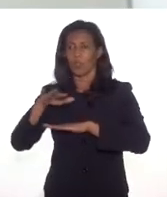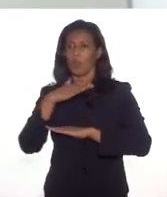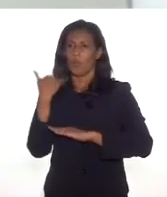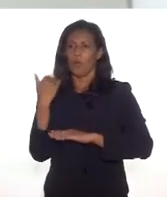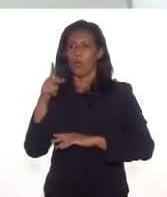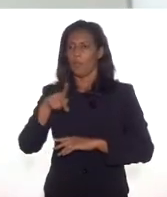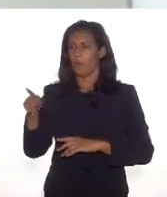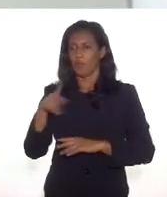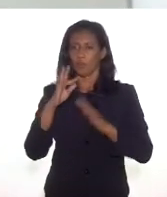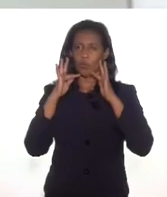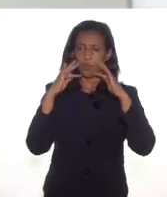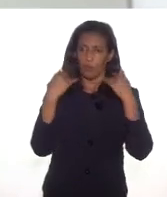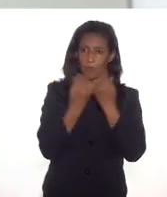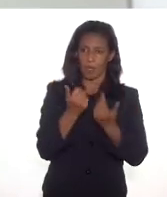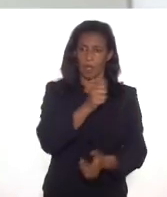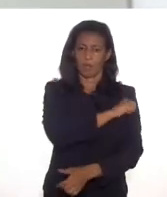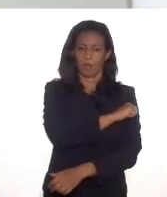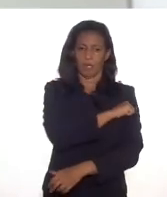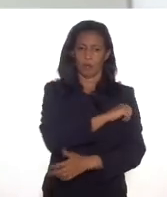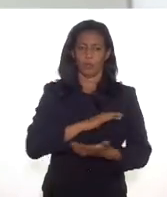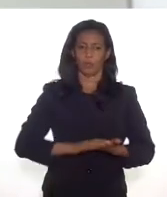estudantes, familiares, como vai